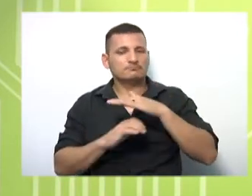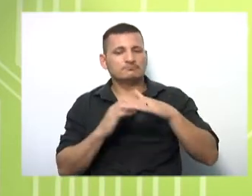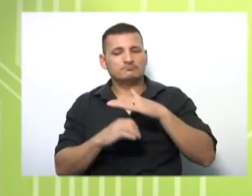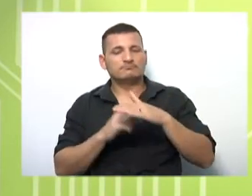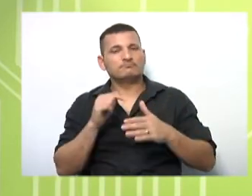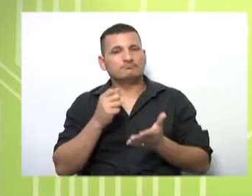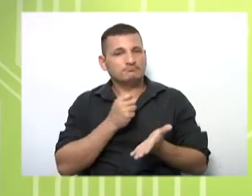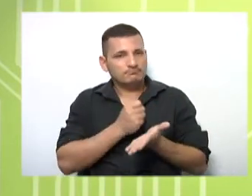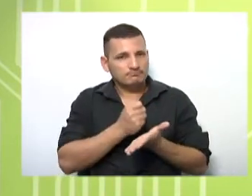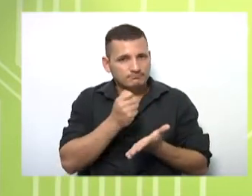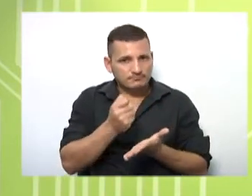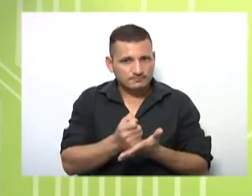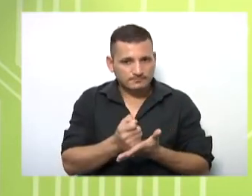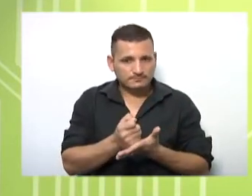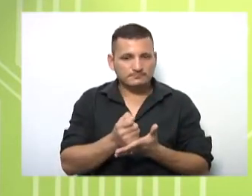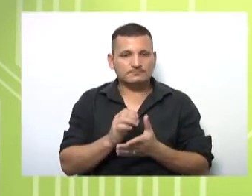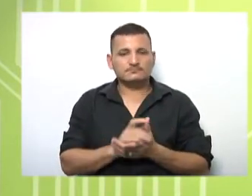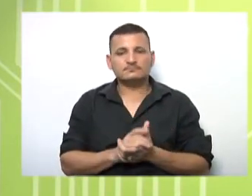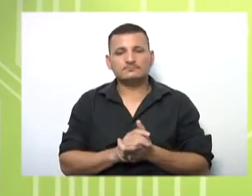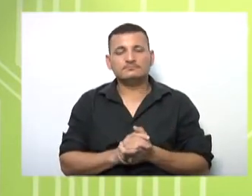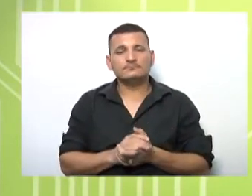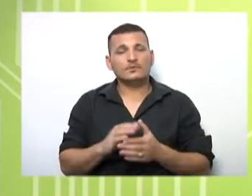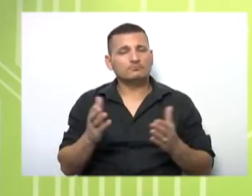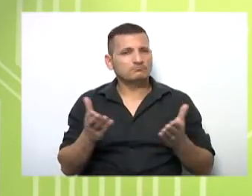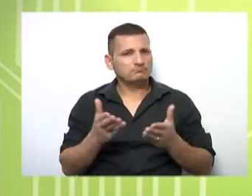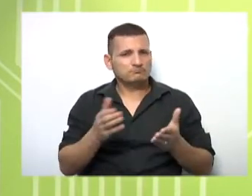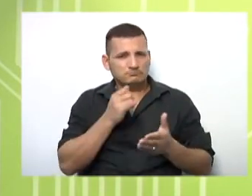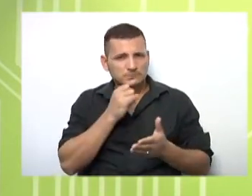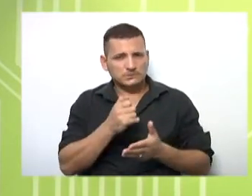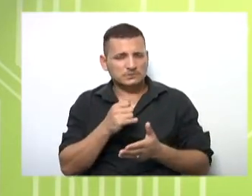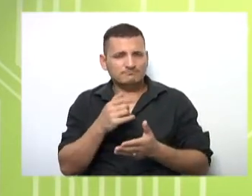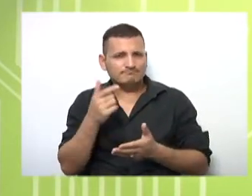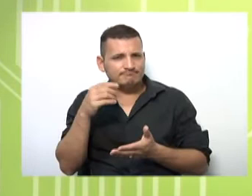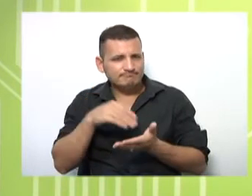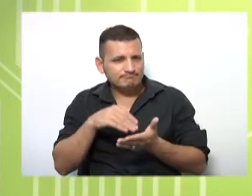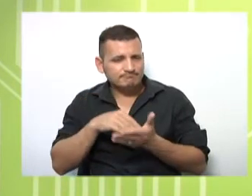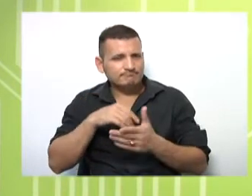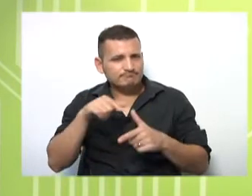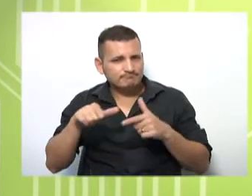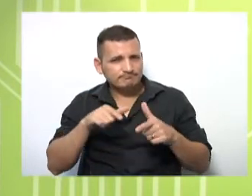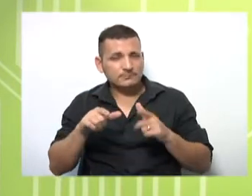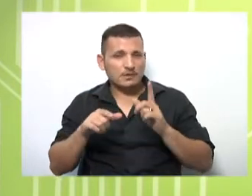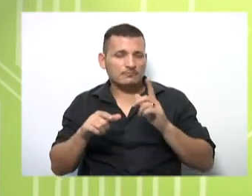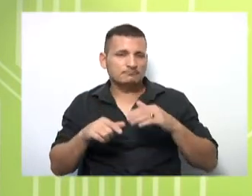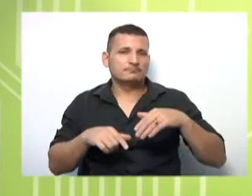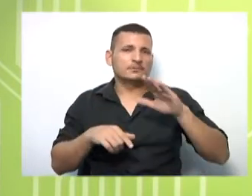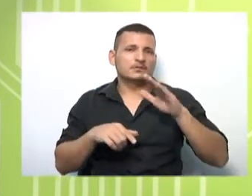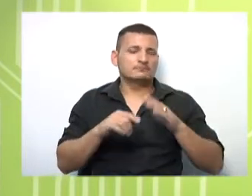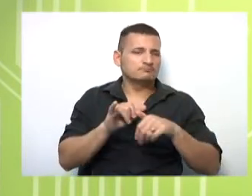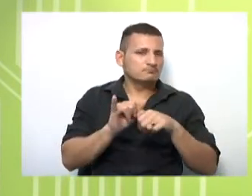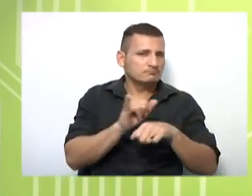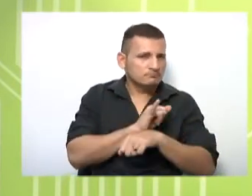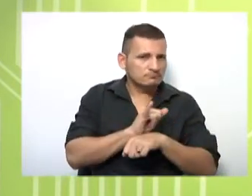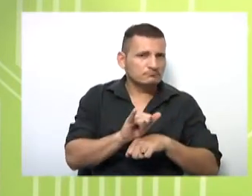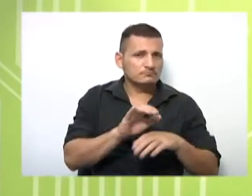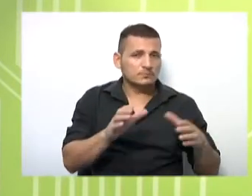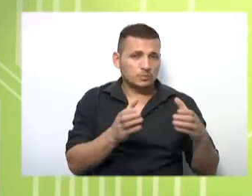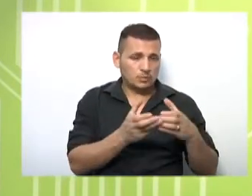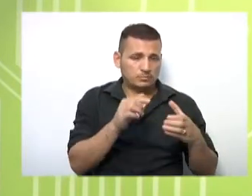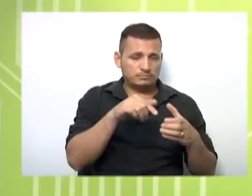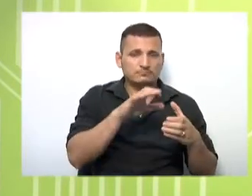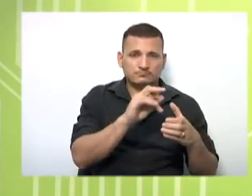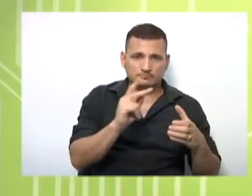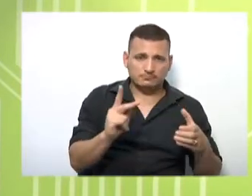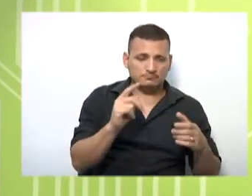contratar. E nessa fase de alto desemprego, é mais estratégico os trabalhadores se organizarem numa cooperativa,